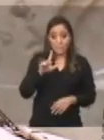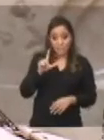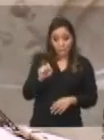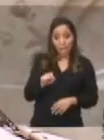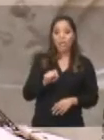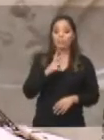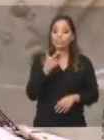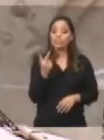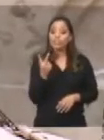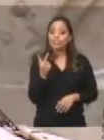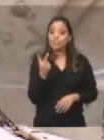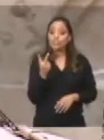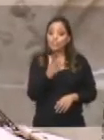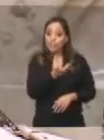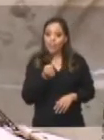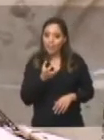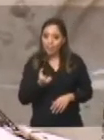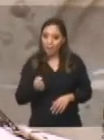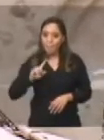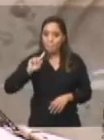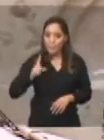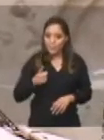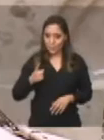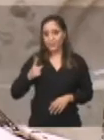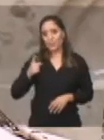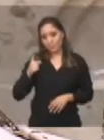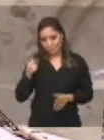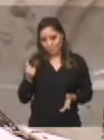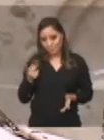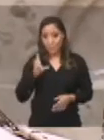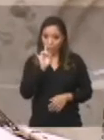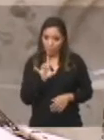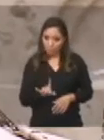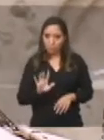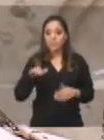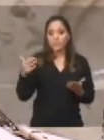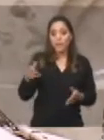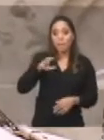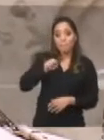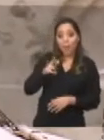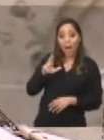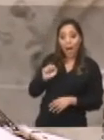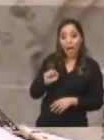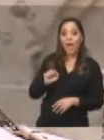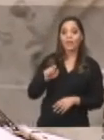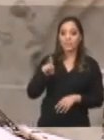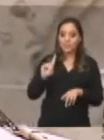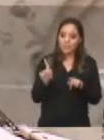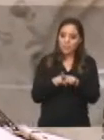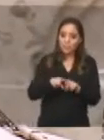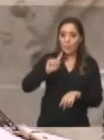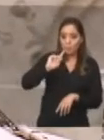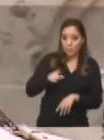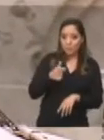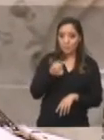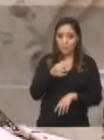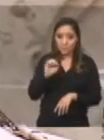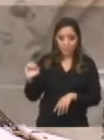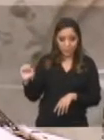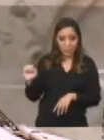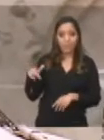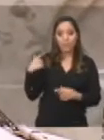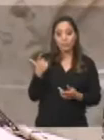R$1.000 cada. Vera Helena, na sua conta, retirou 3.120, Mara Lúcia, Fatureto, 1.700, Carla